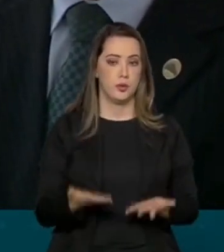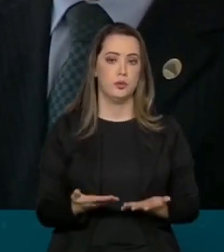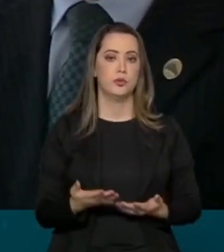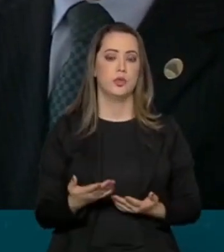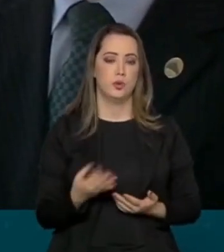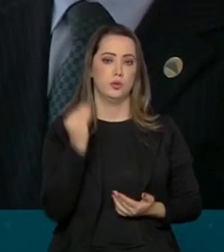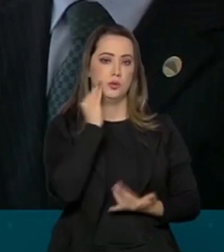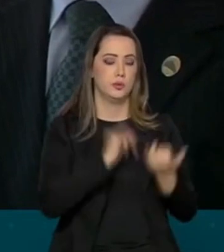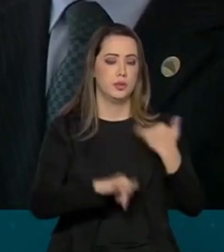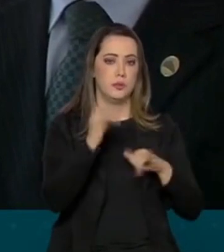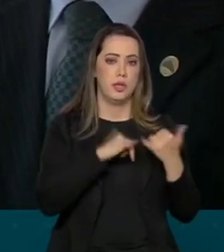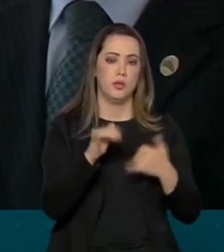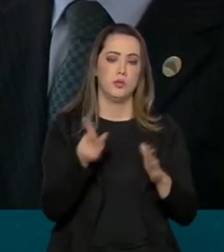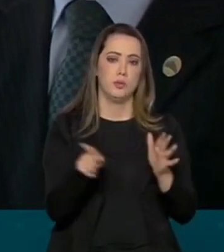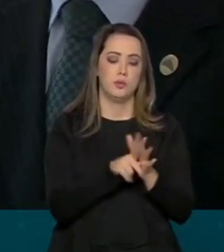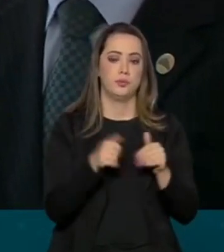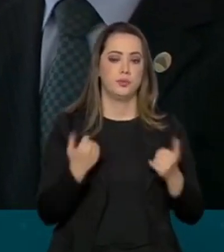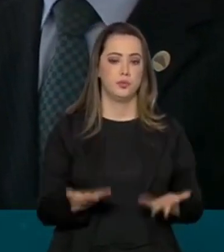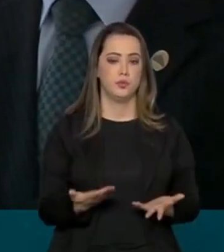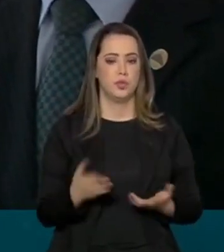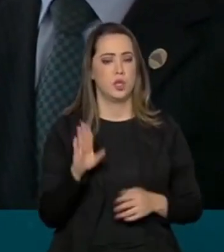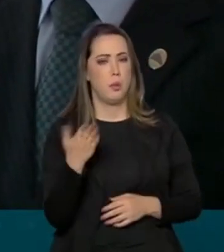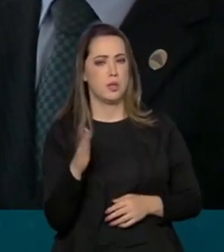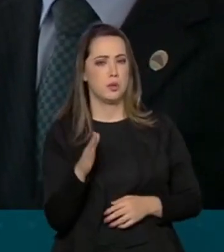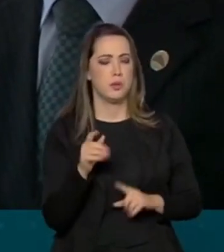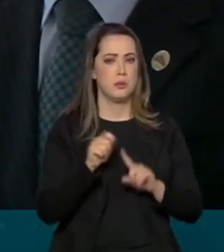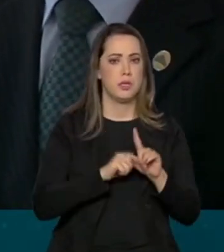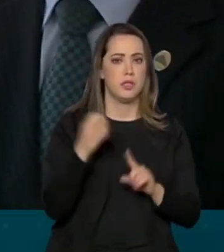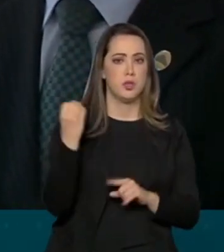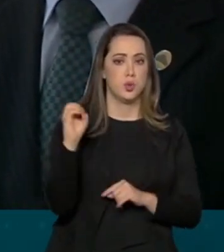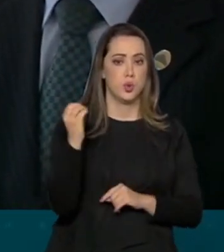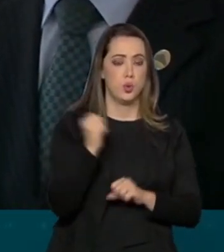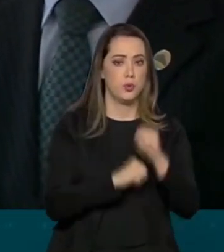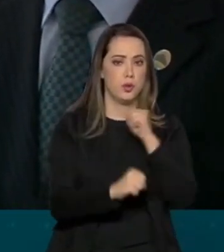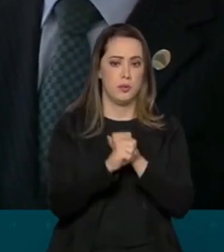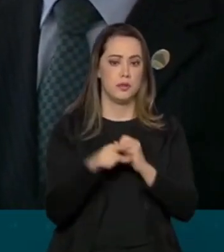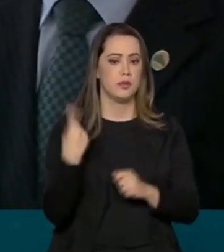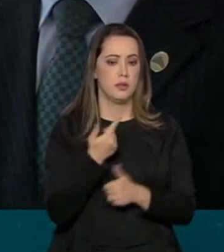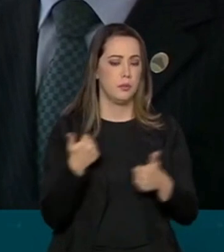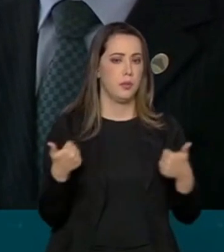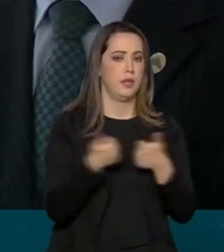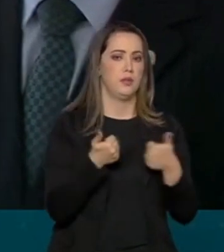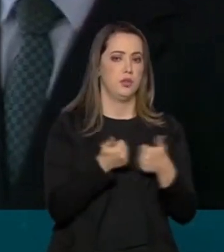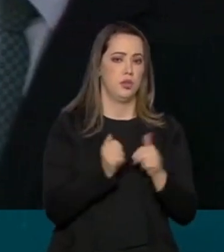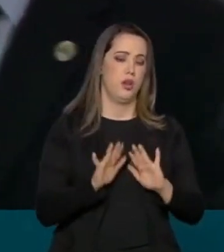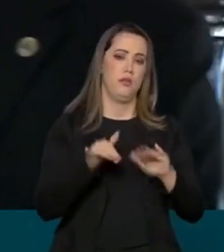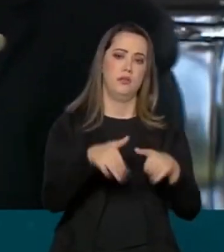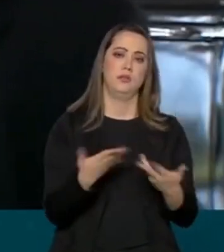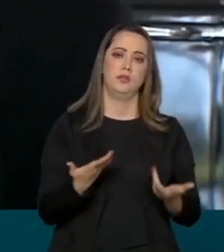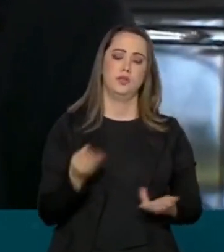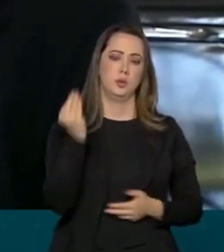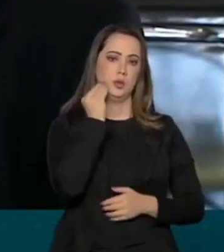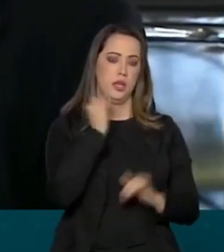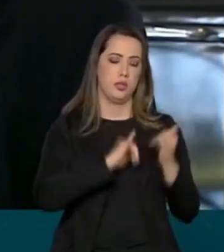testes clínicos. Então, em outubro do ano passado, nós tínhamos já essa aproximação do final dos testes